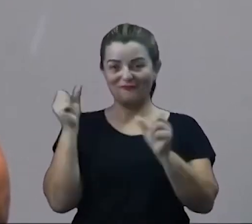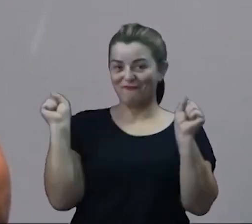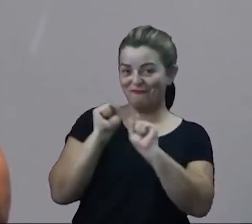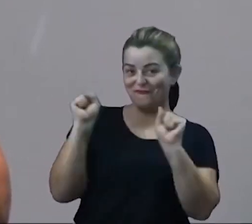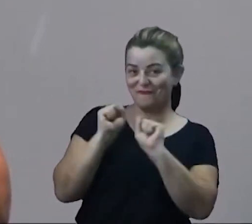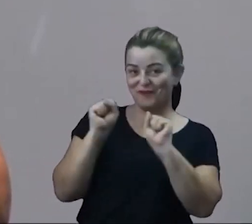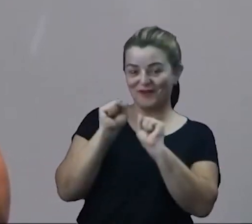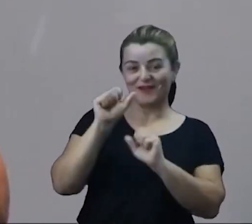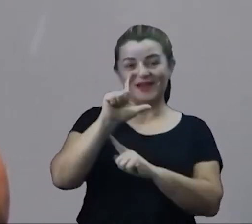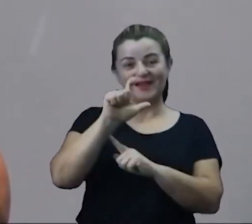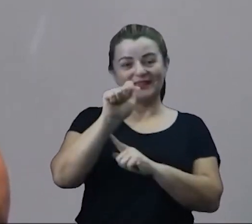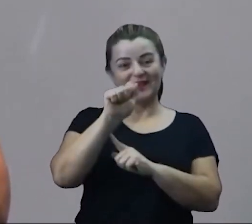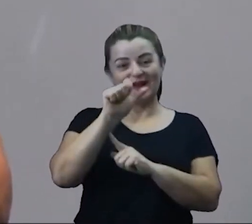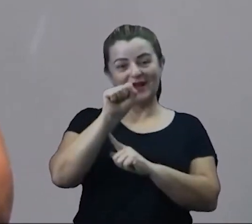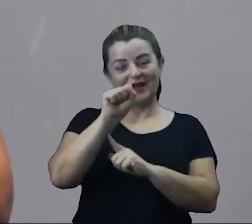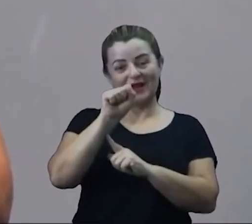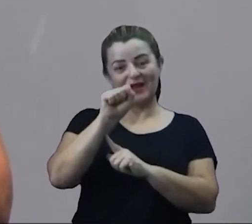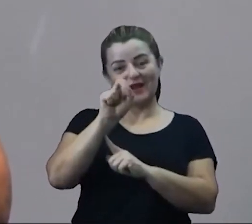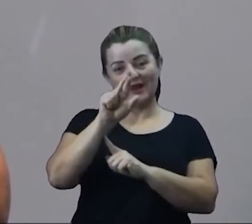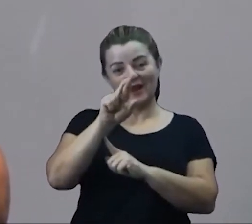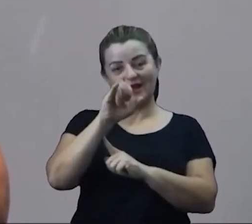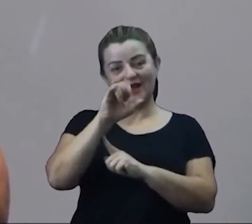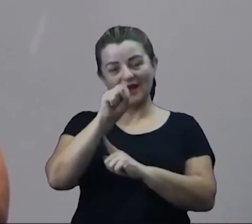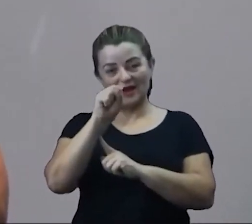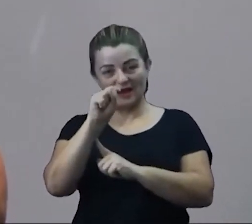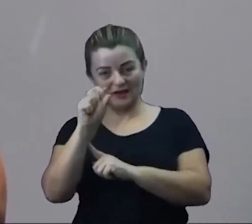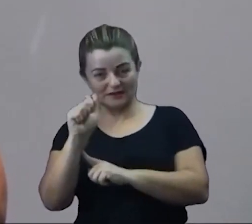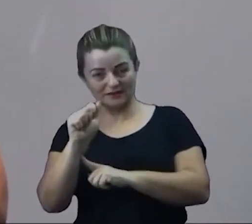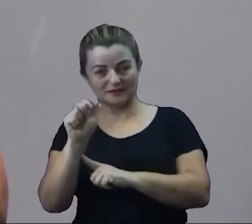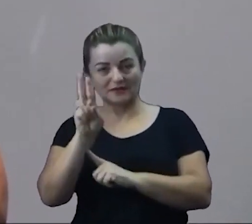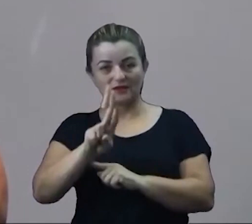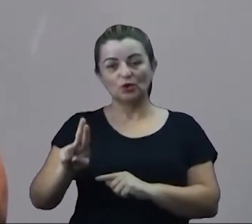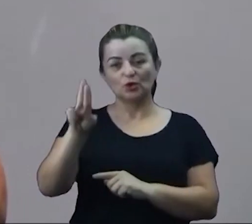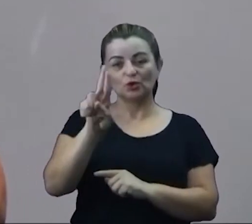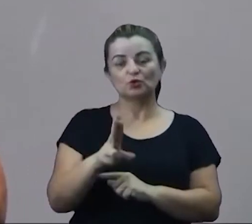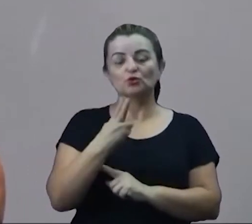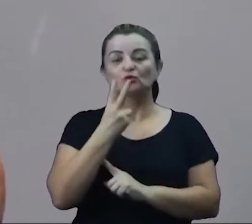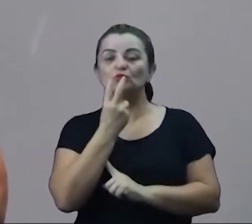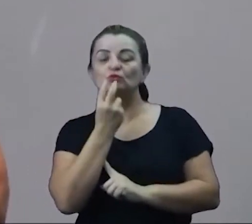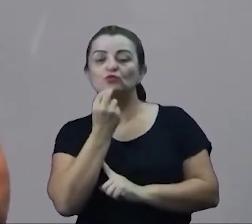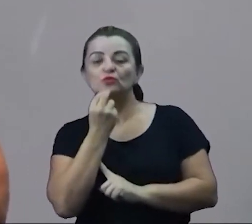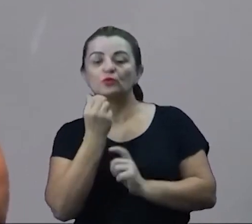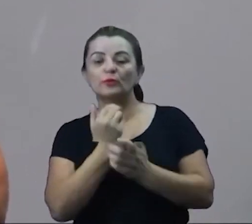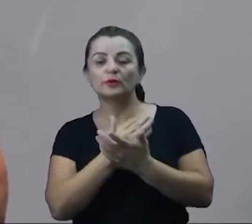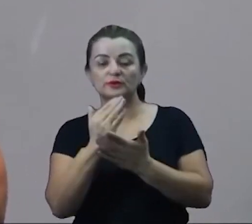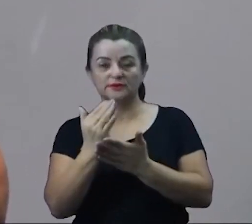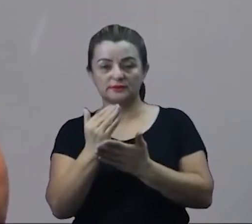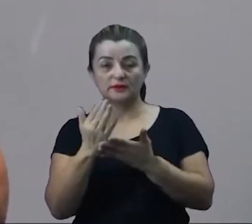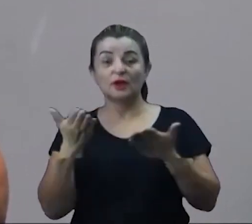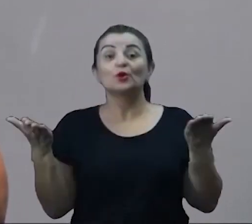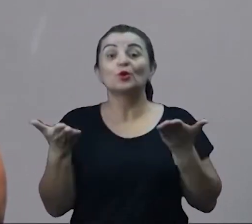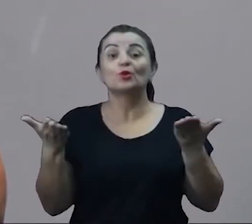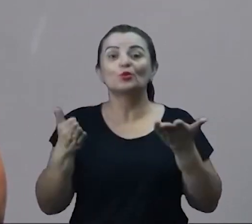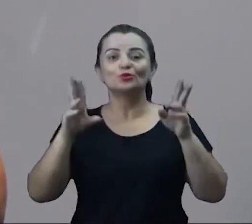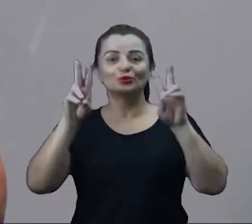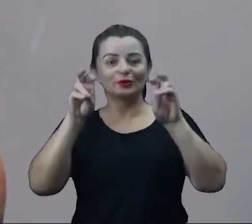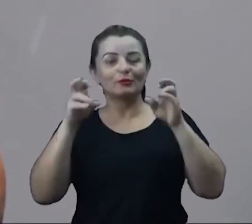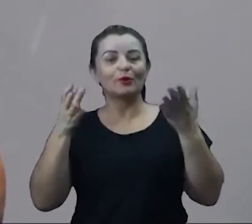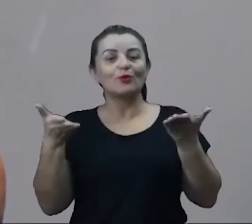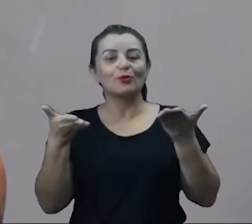né? Que usou aí o autor Machado de Assis para contextualizar a sua introdução. Mas o tema de hoje é o que mesmo?